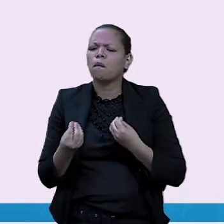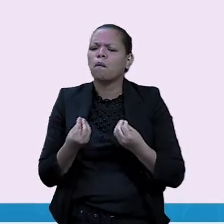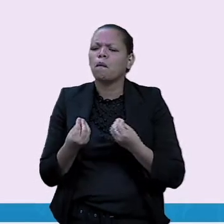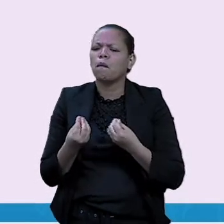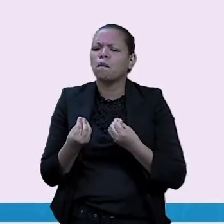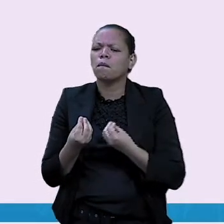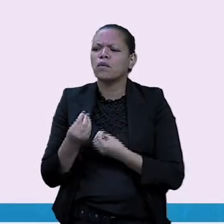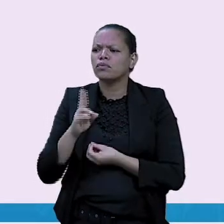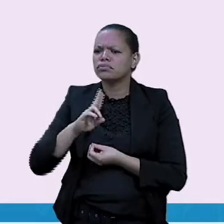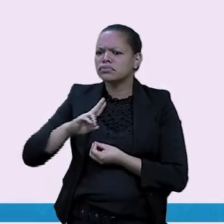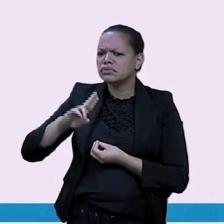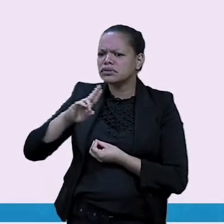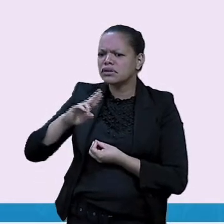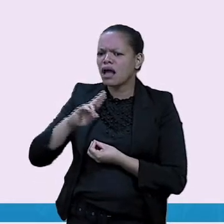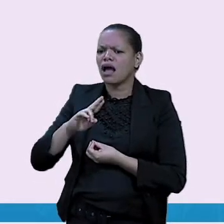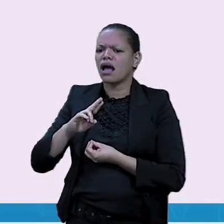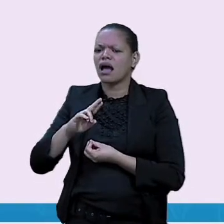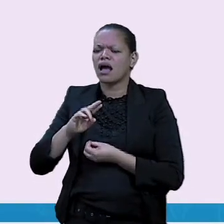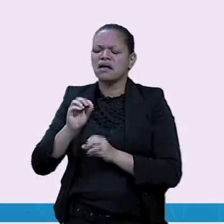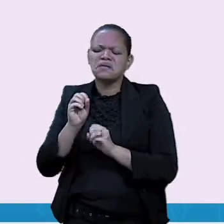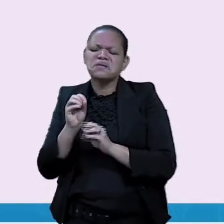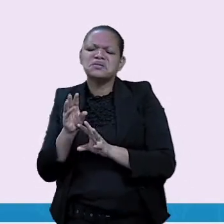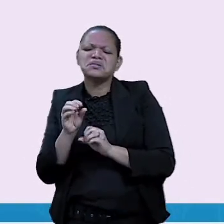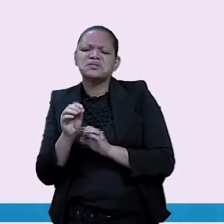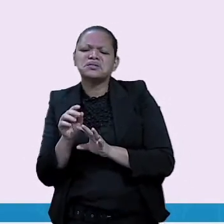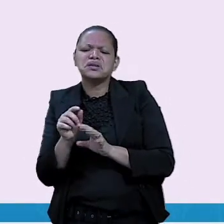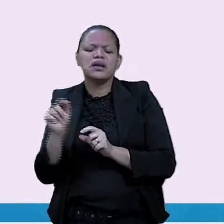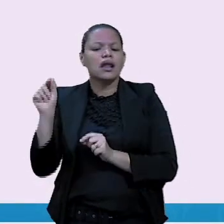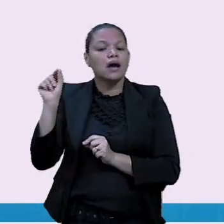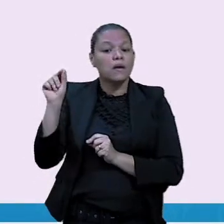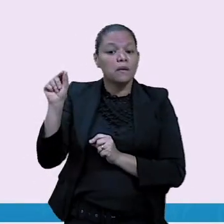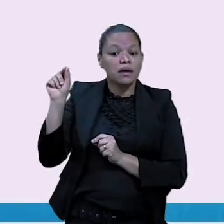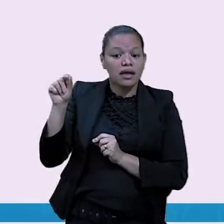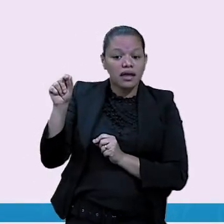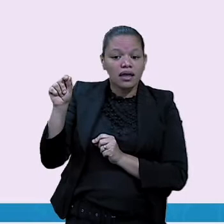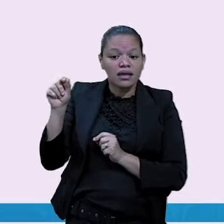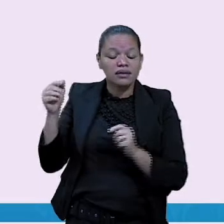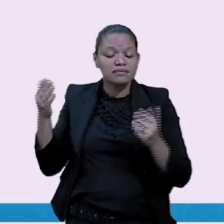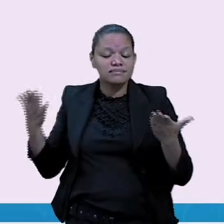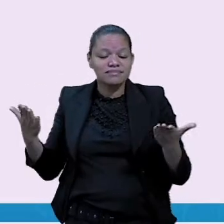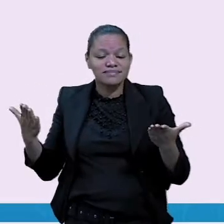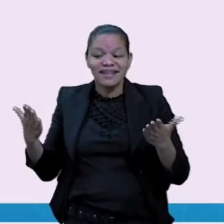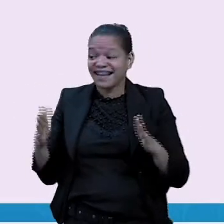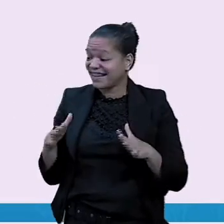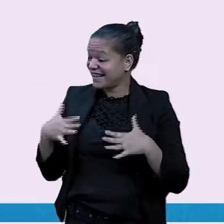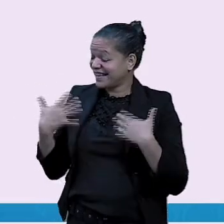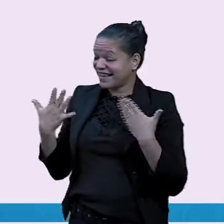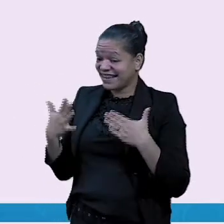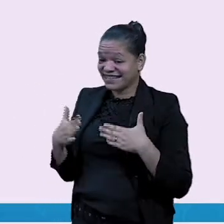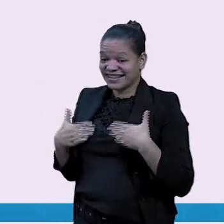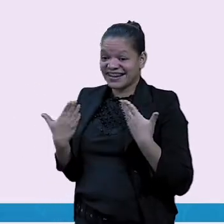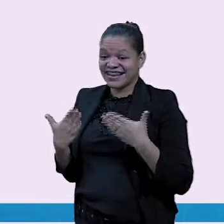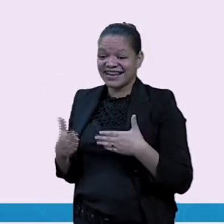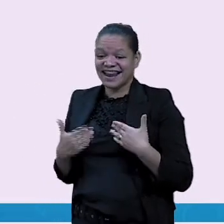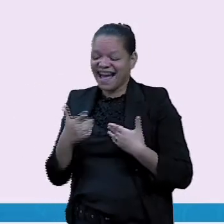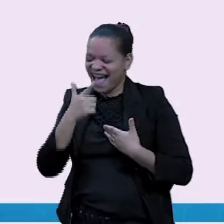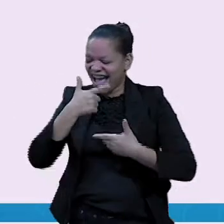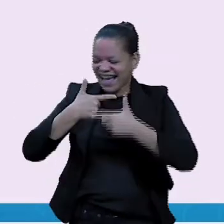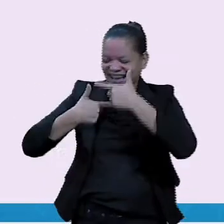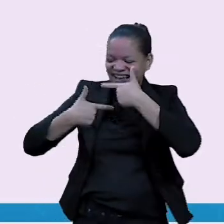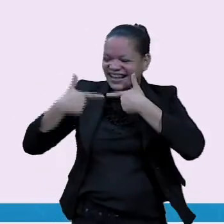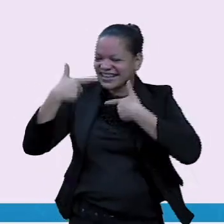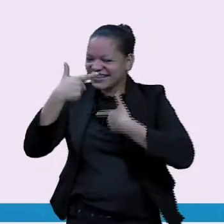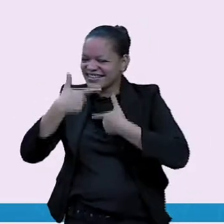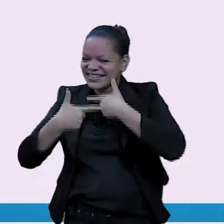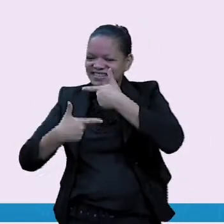Ela serve para nos divertir, entreter, que eu já falei dessa palavra aqui, que é divertir, entreter,